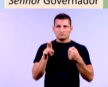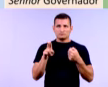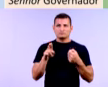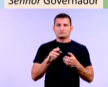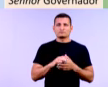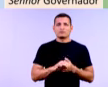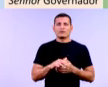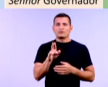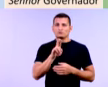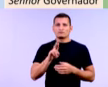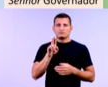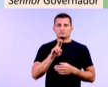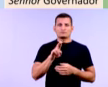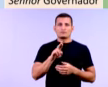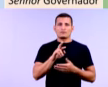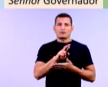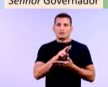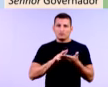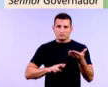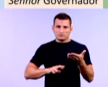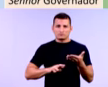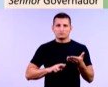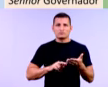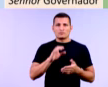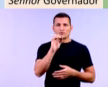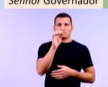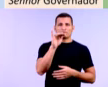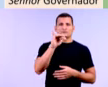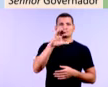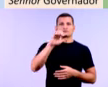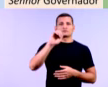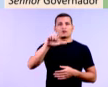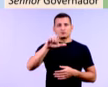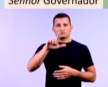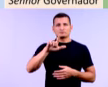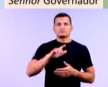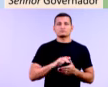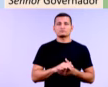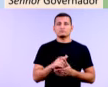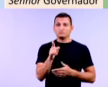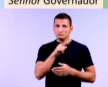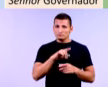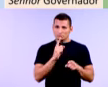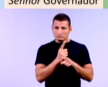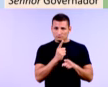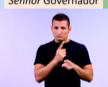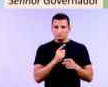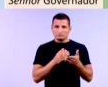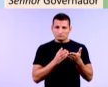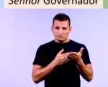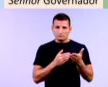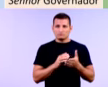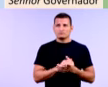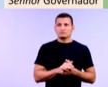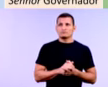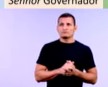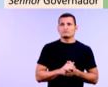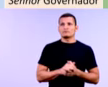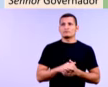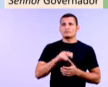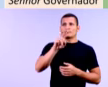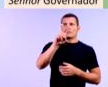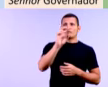oficial. Isso também, gente, vocês encontrarão no manual, ok? Vossa Excelência, nós utilizamos para